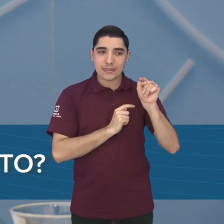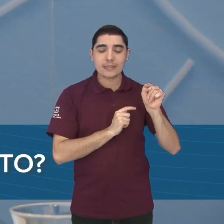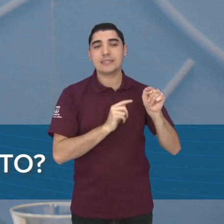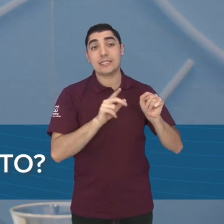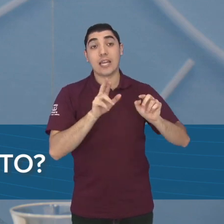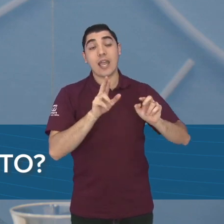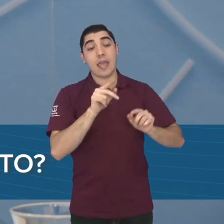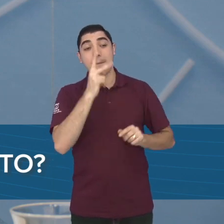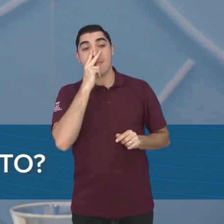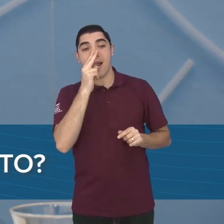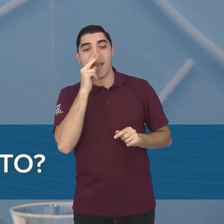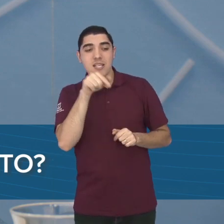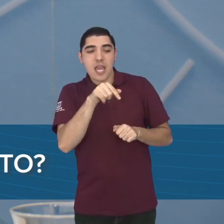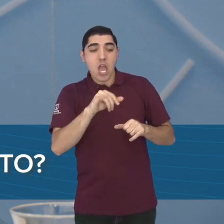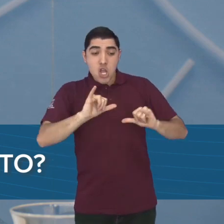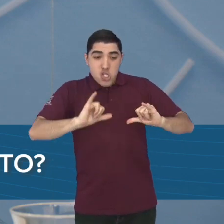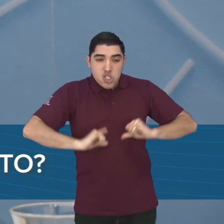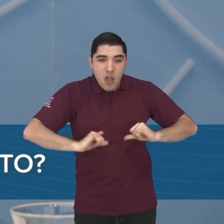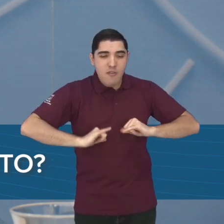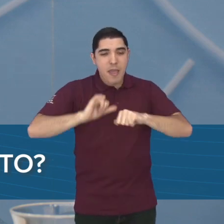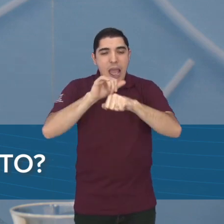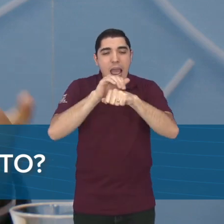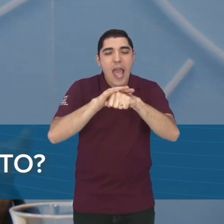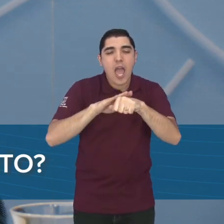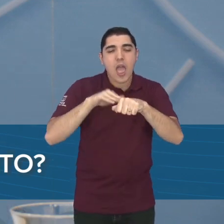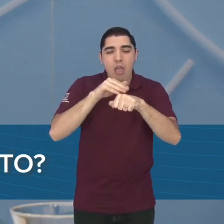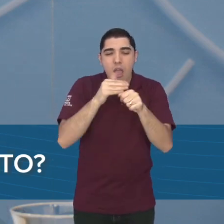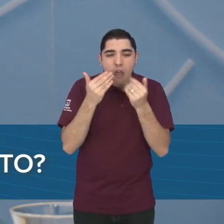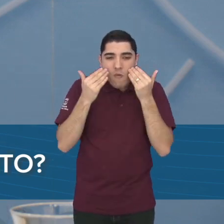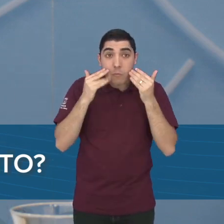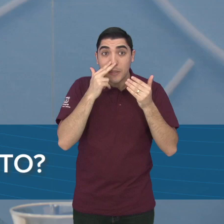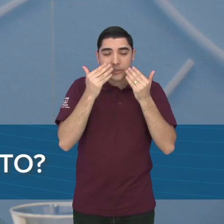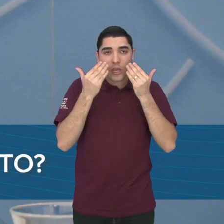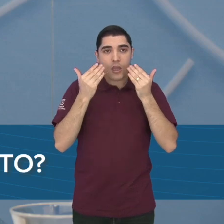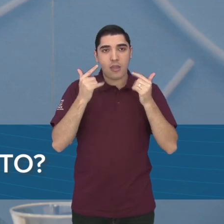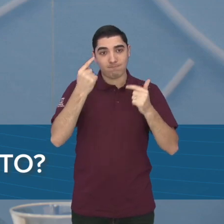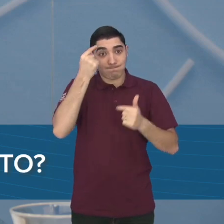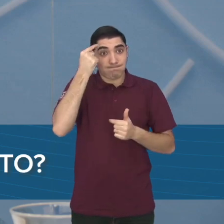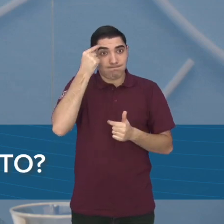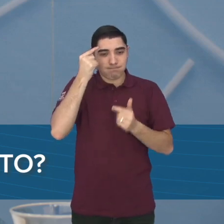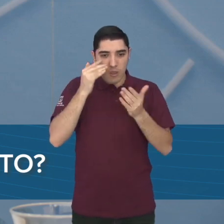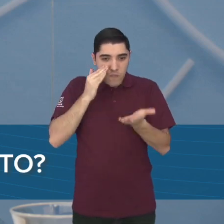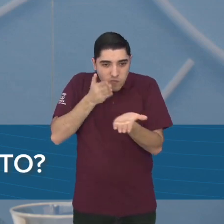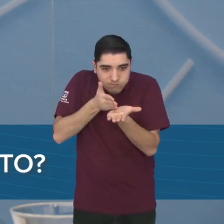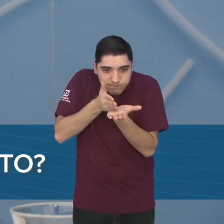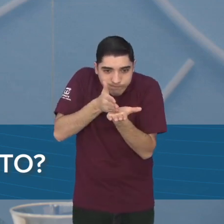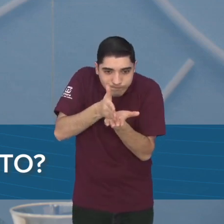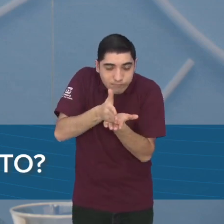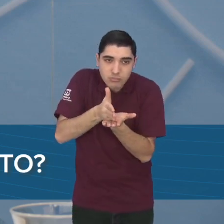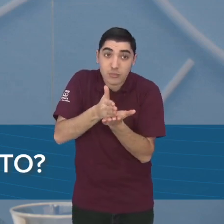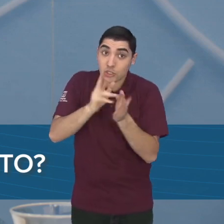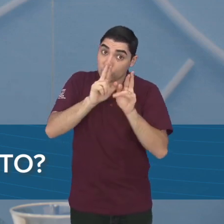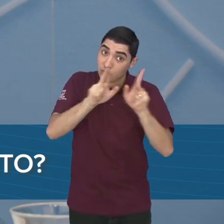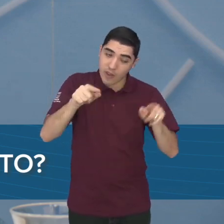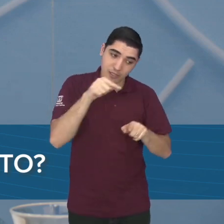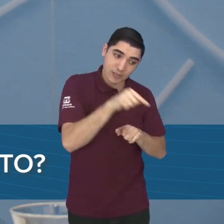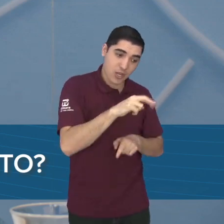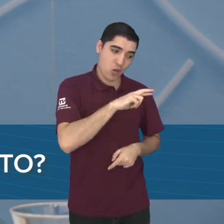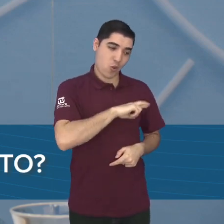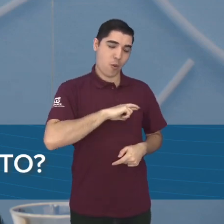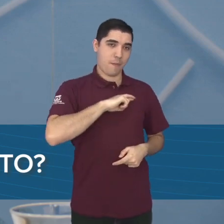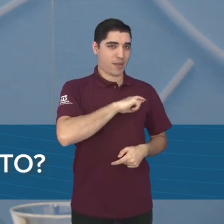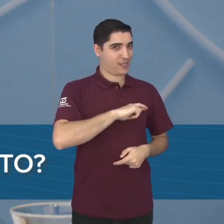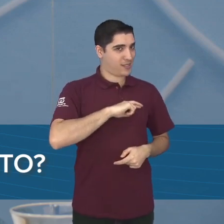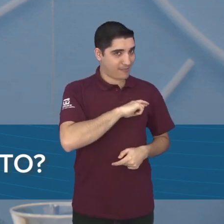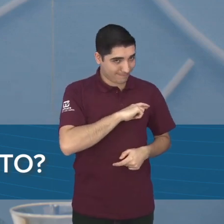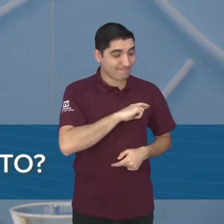lugar diferente de um romance, né, tentando pensar no gênero, de realmente algo que vem para uma narrativa, que